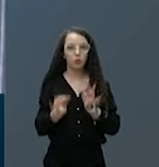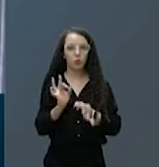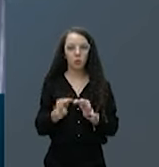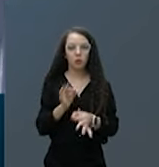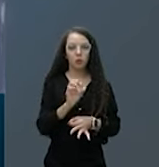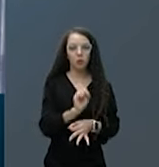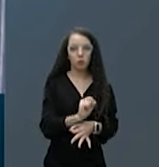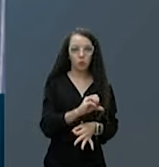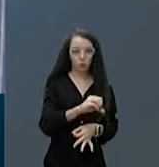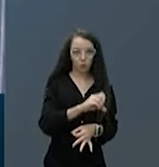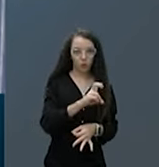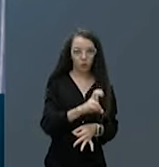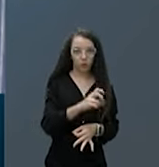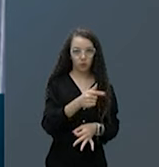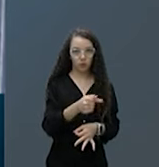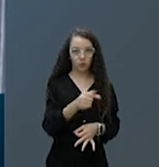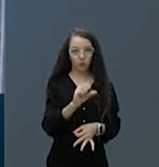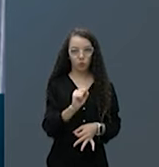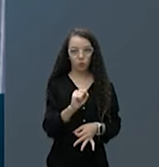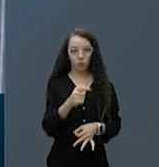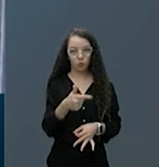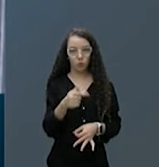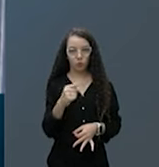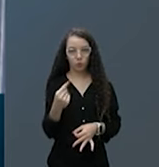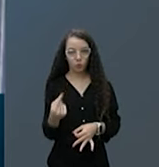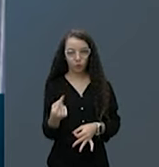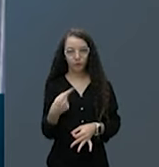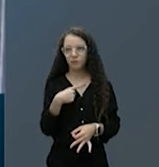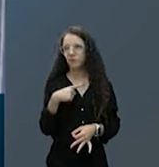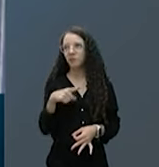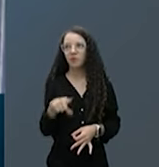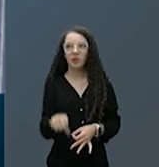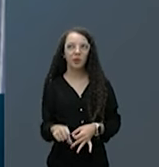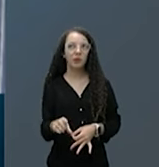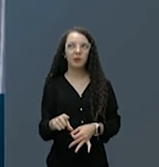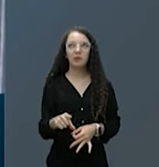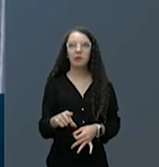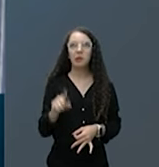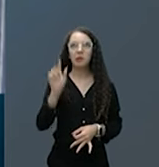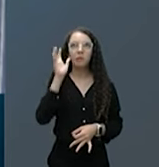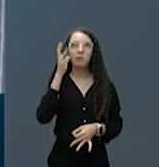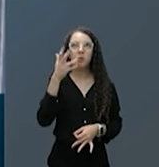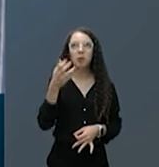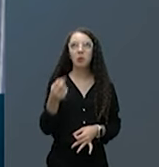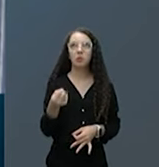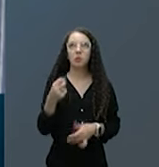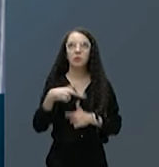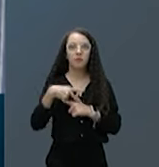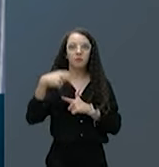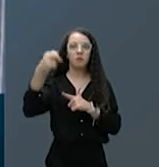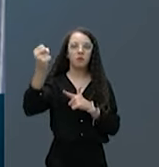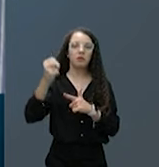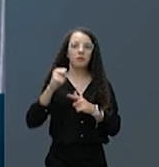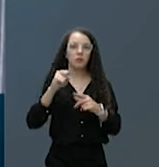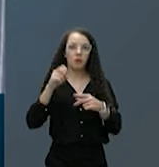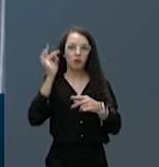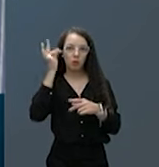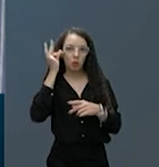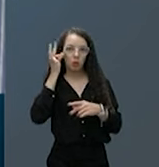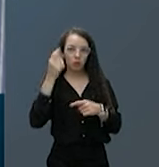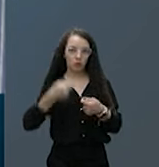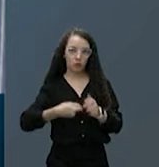957-821 não teve o condão de superar a tese firmada ainda na vigência do Código